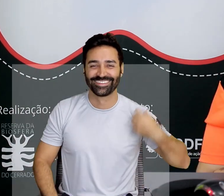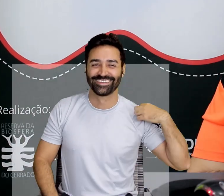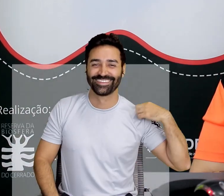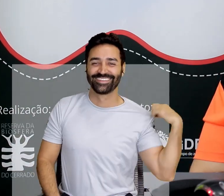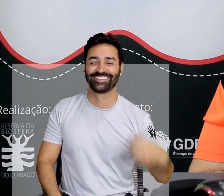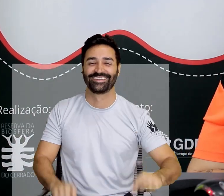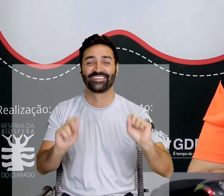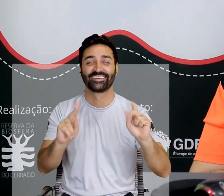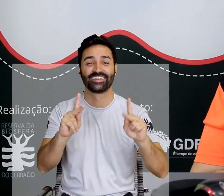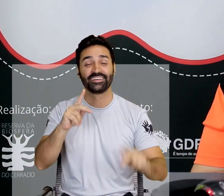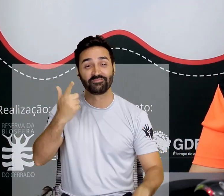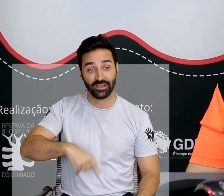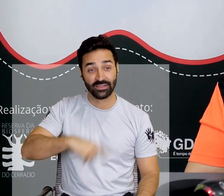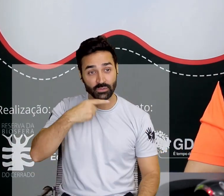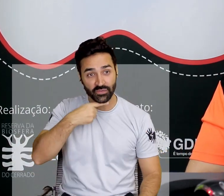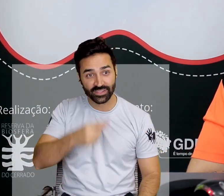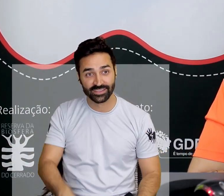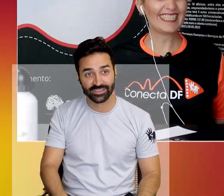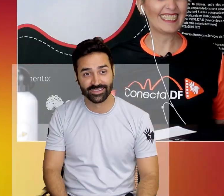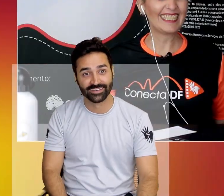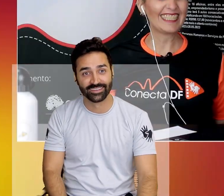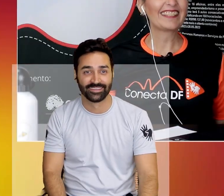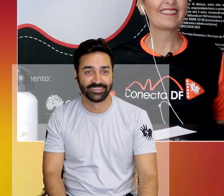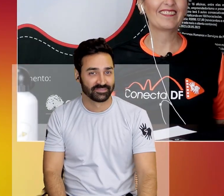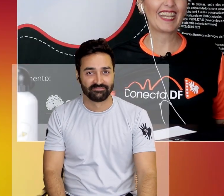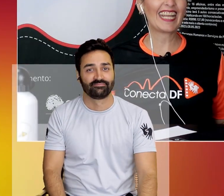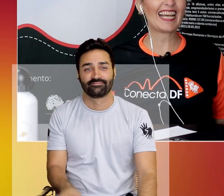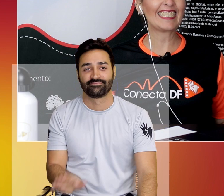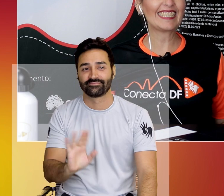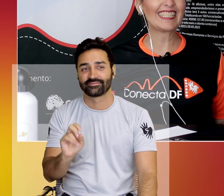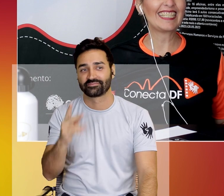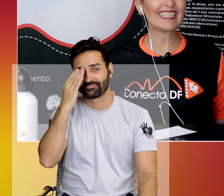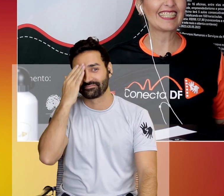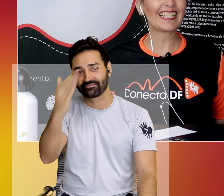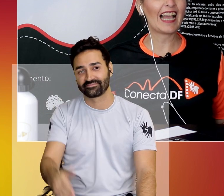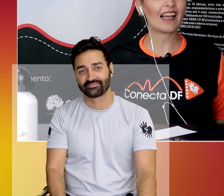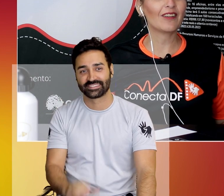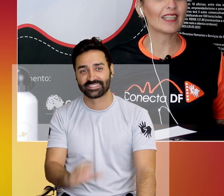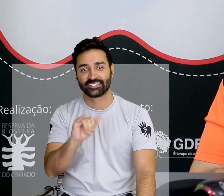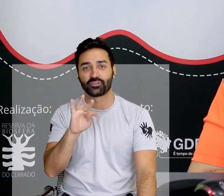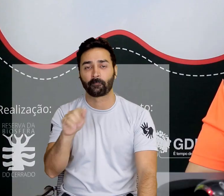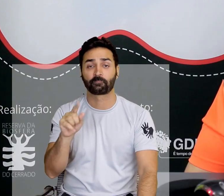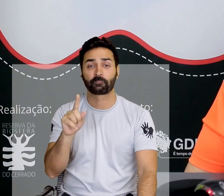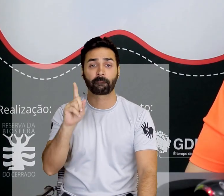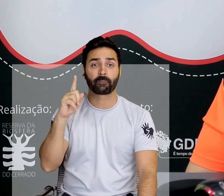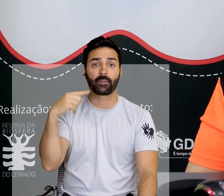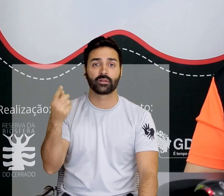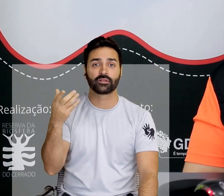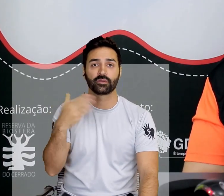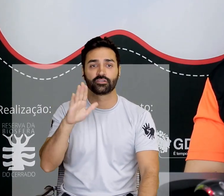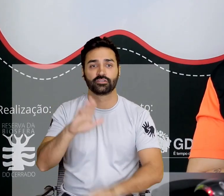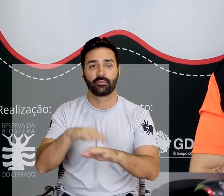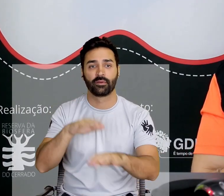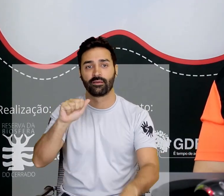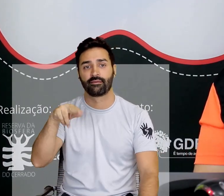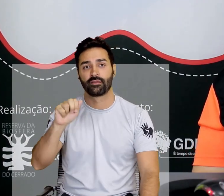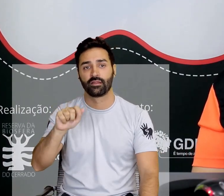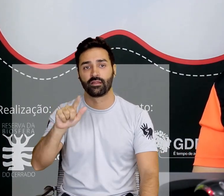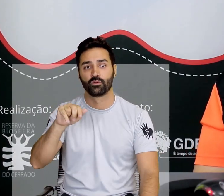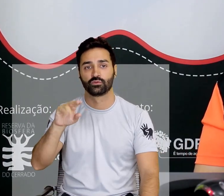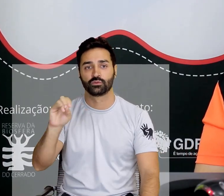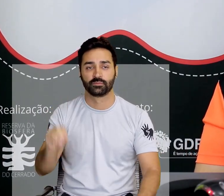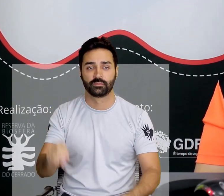Mais alguma dúvida? Não, somente. Obrigada, Cíntia. Agora, Ana Luso.